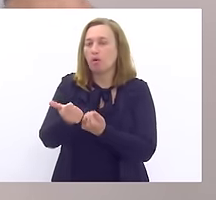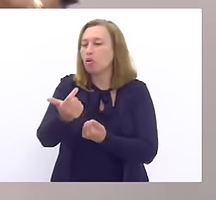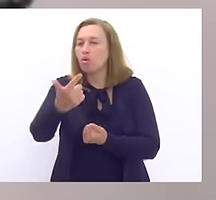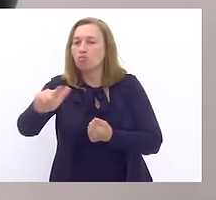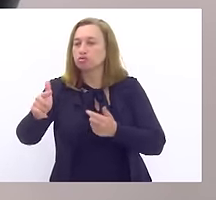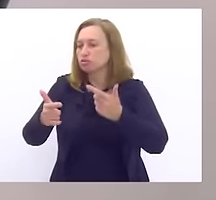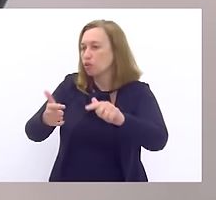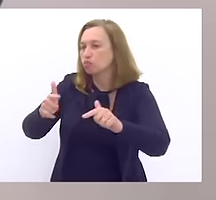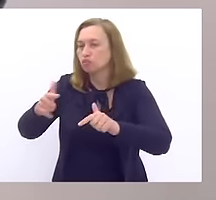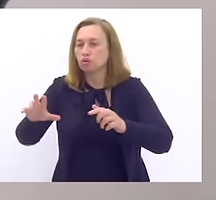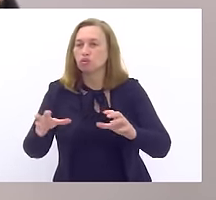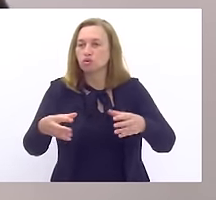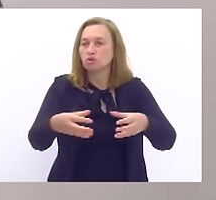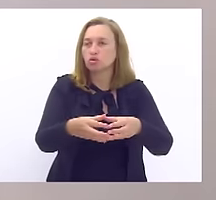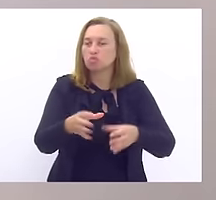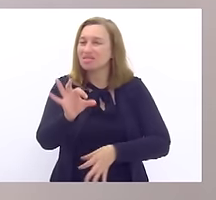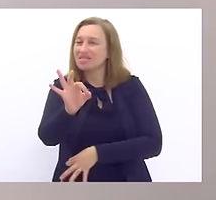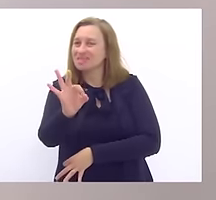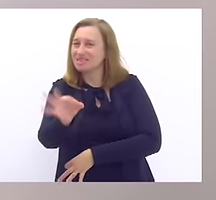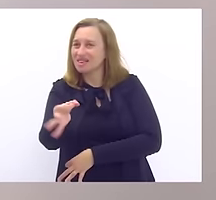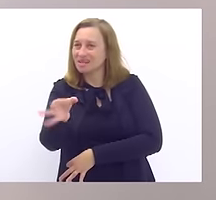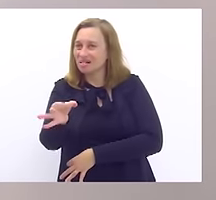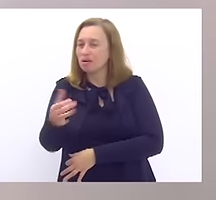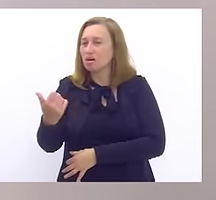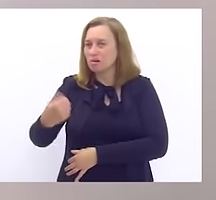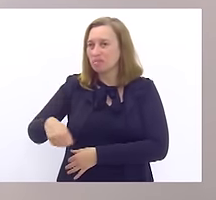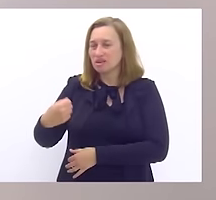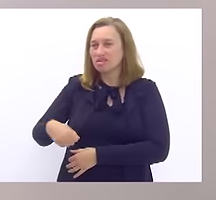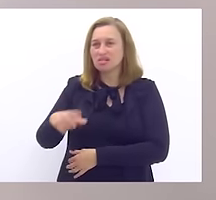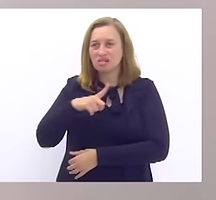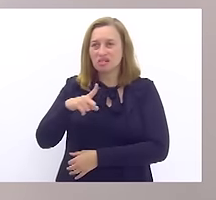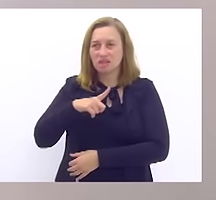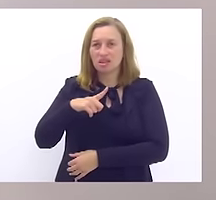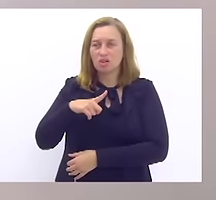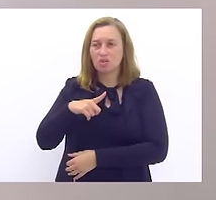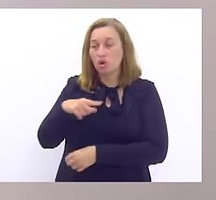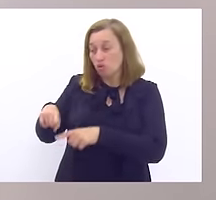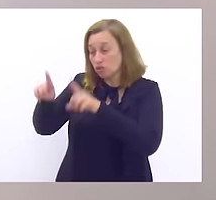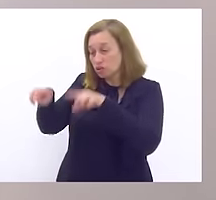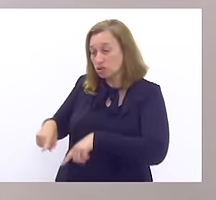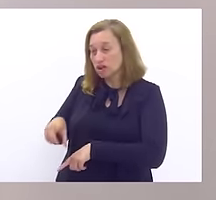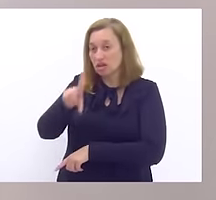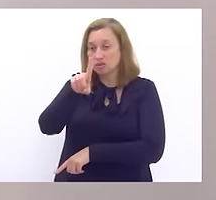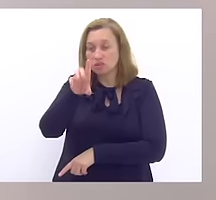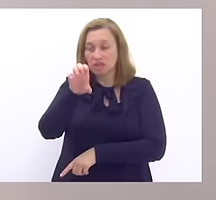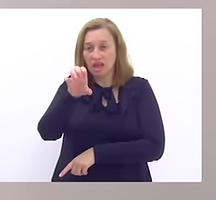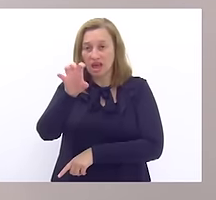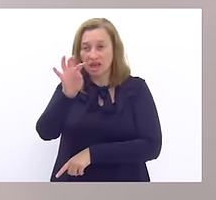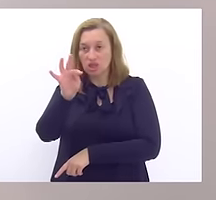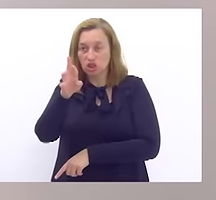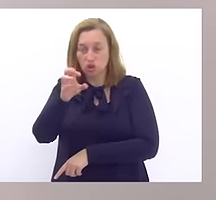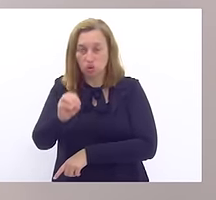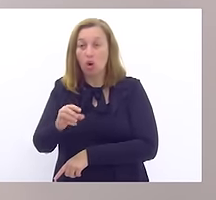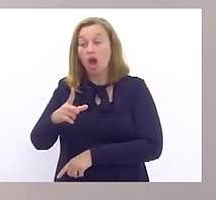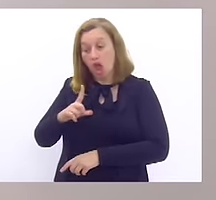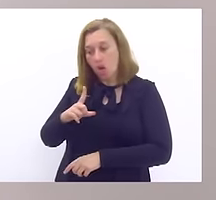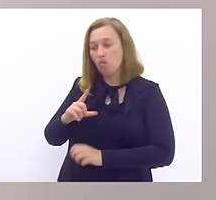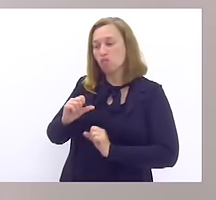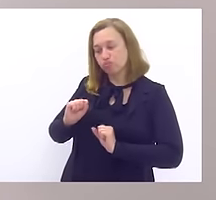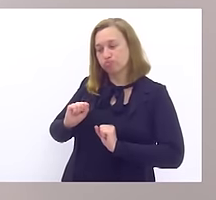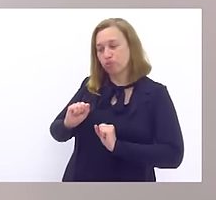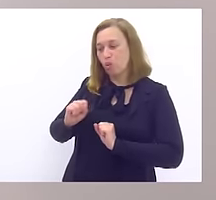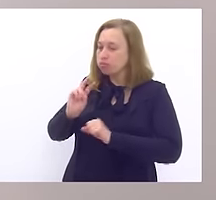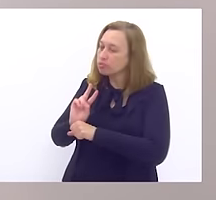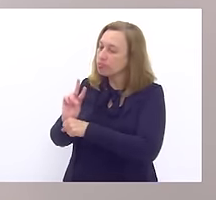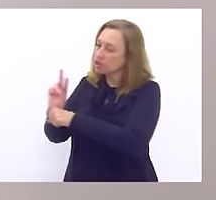órgãos Obrigatoriamente tem que ter um agente do Detro nessa operação ó tudo bem eu vou emprestar o meu reboque Eu Vou permitir que o meu reboque